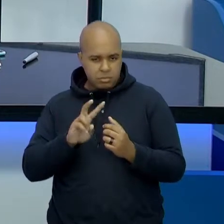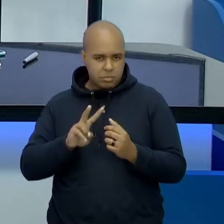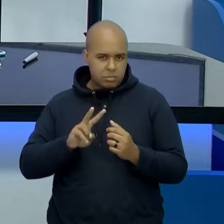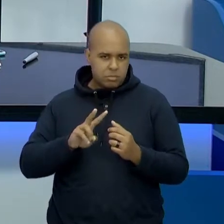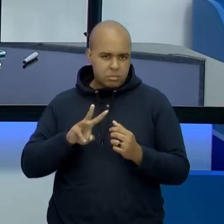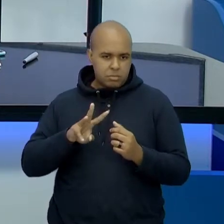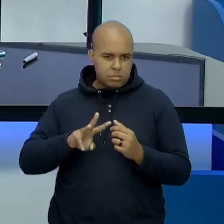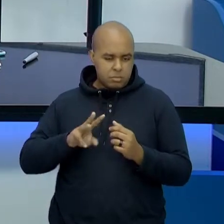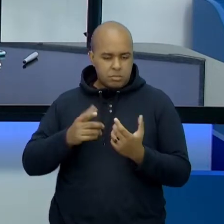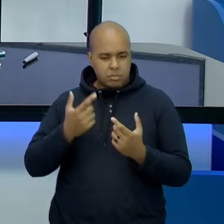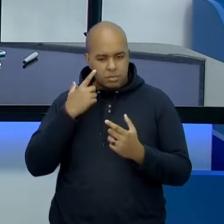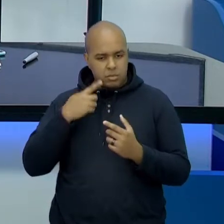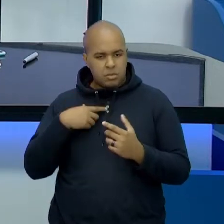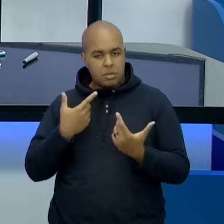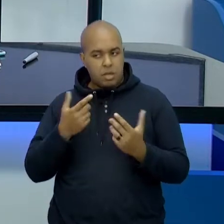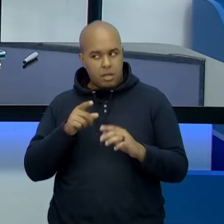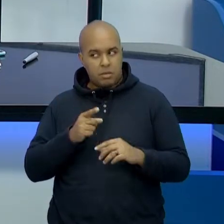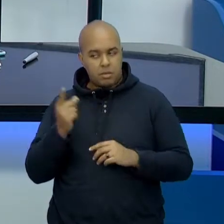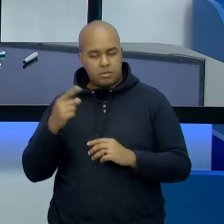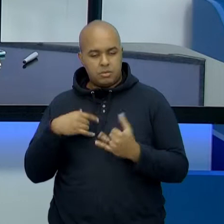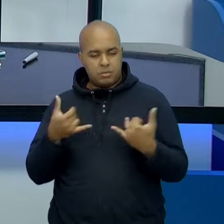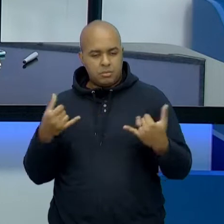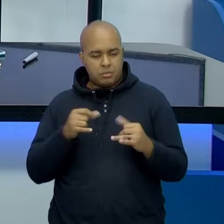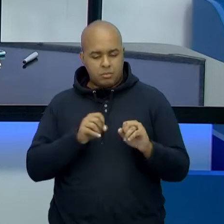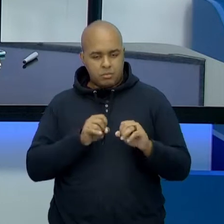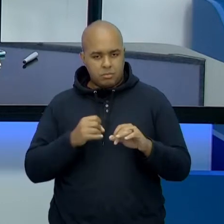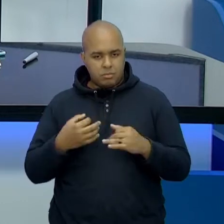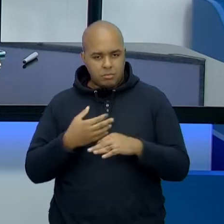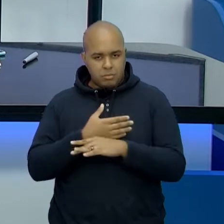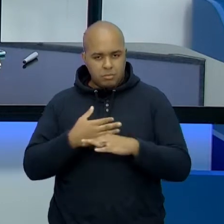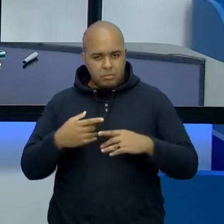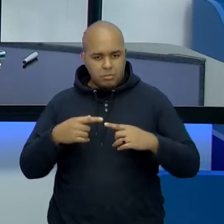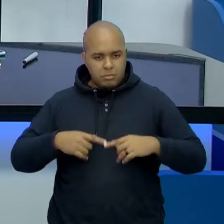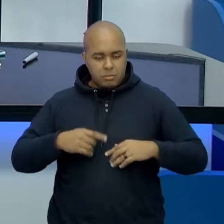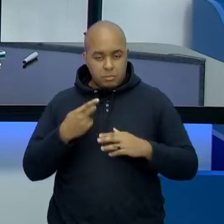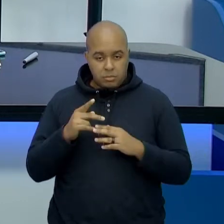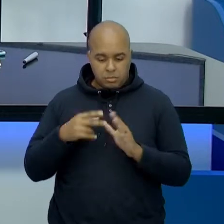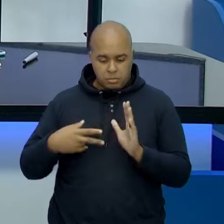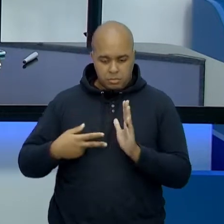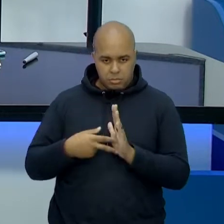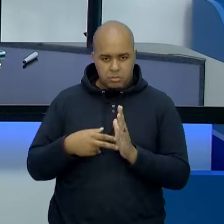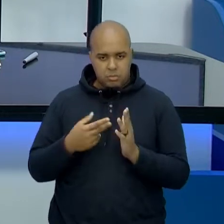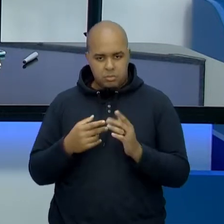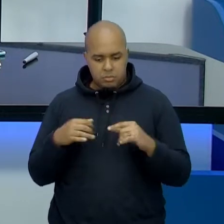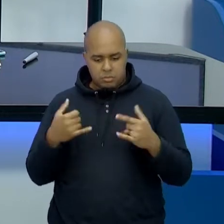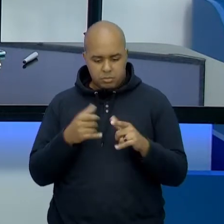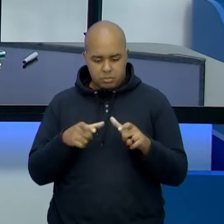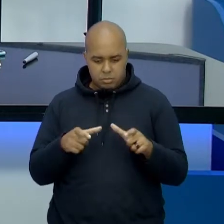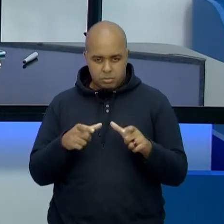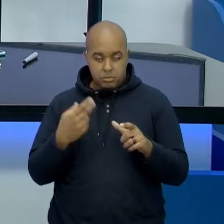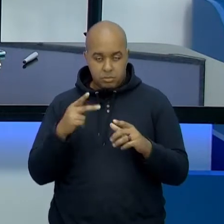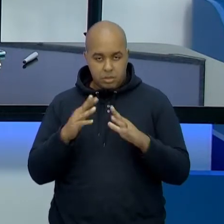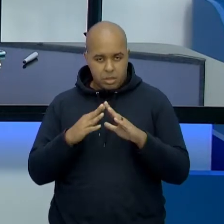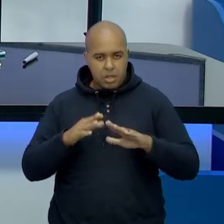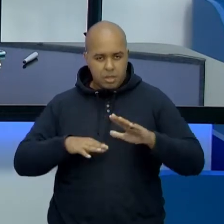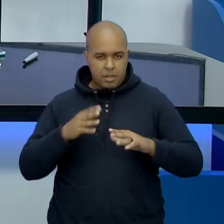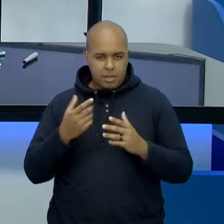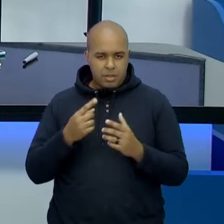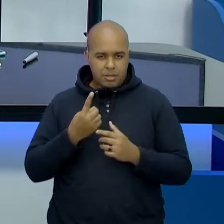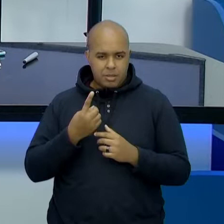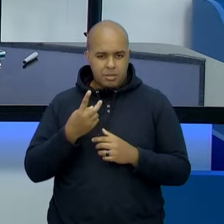aí. Então, essa corrente que sai, essa tensão que sai da sua instalação aí, da sua casa,